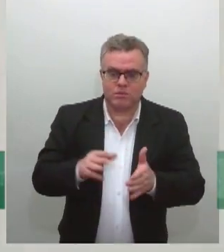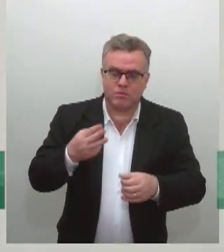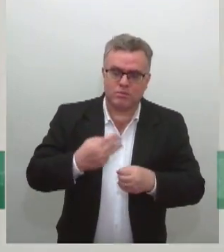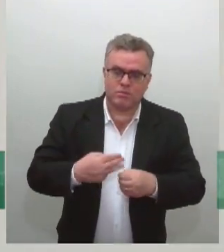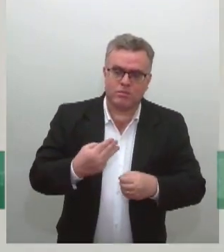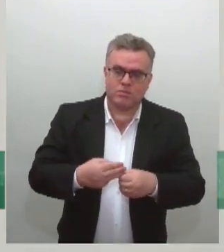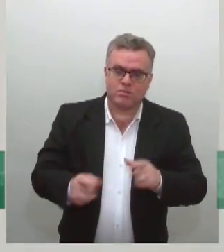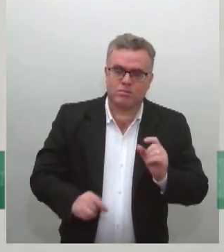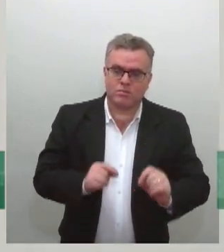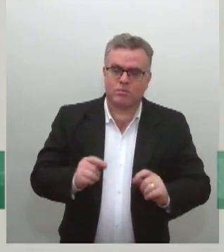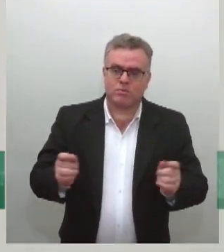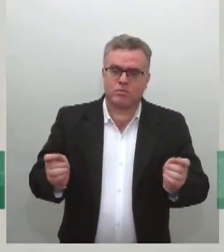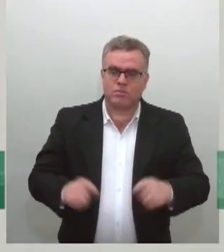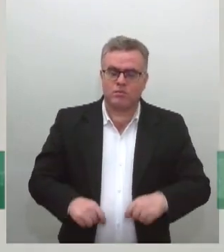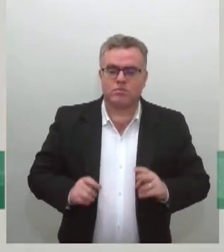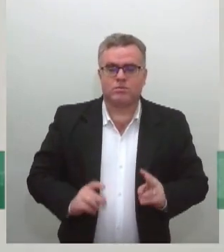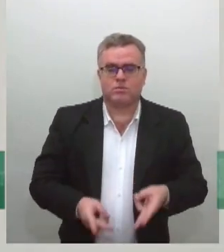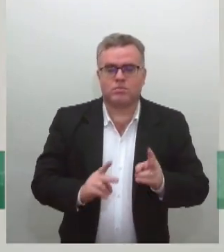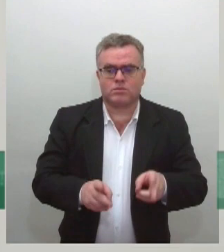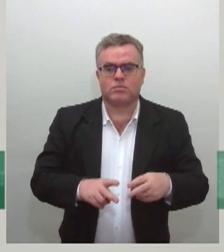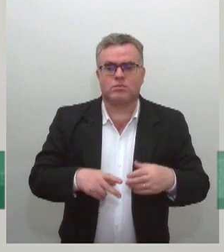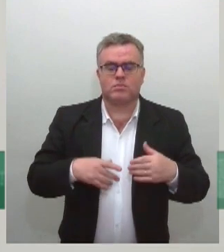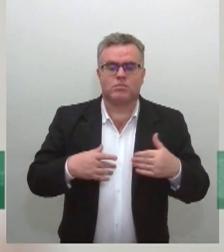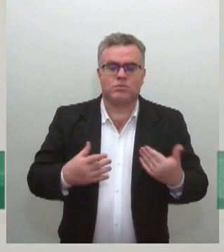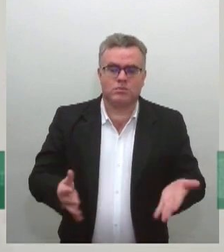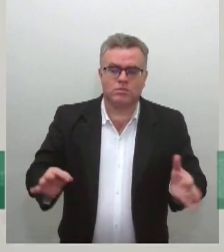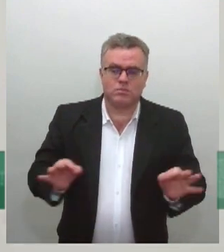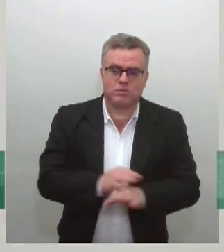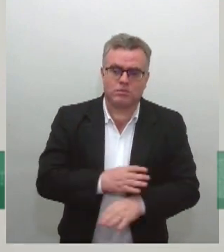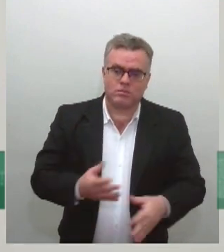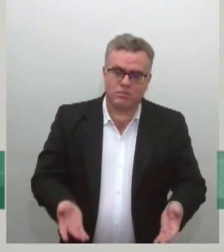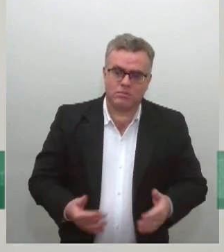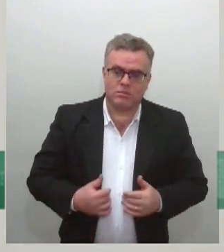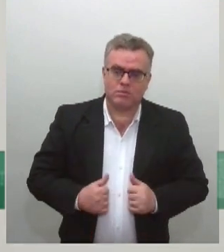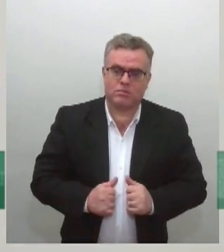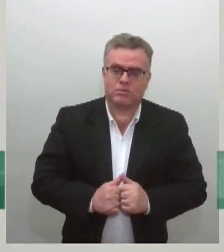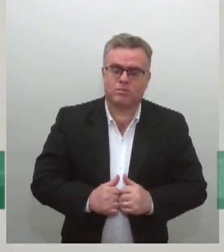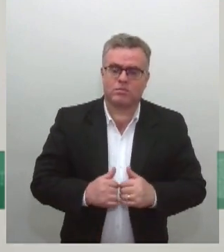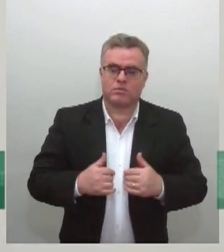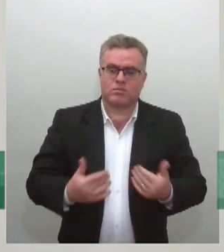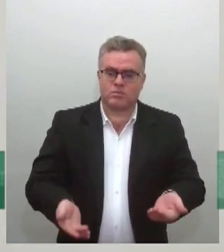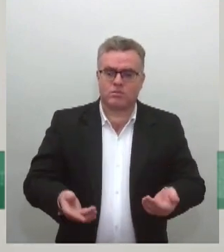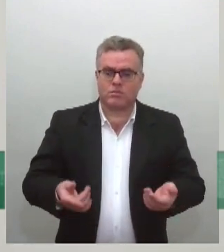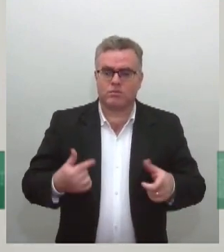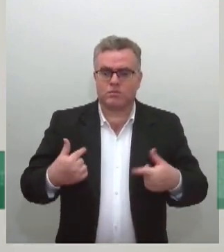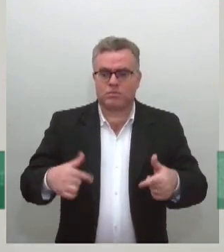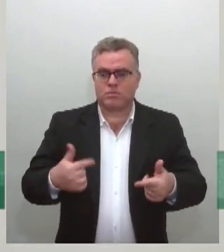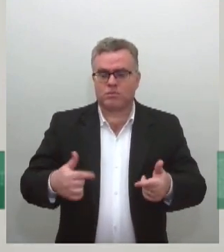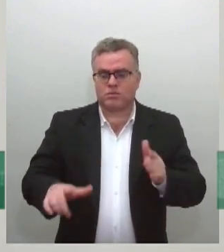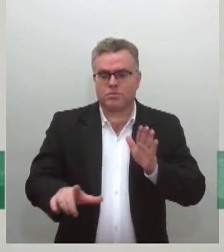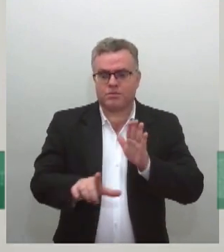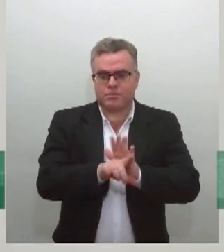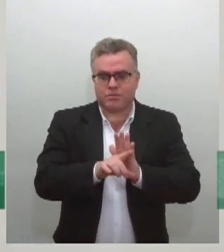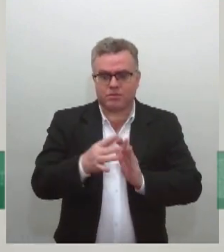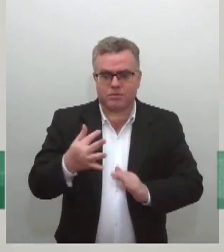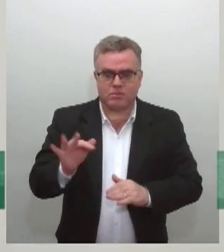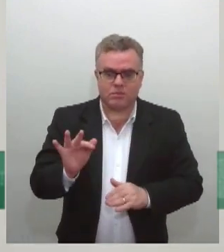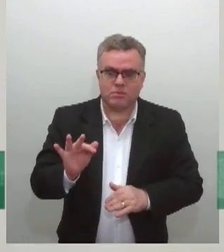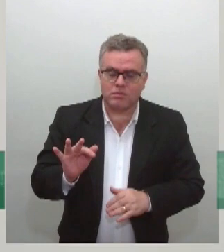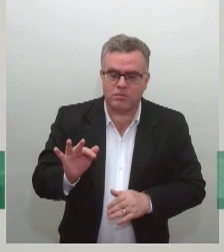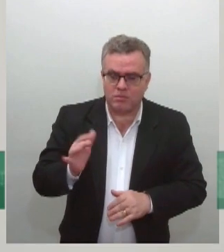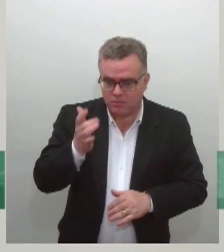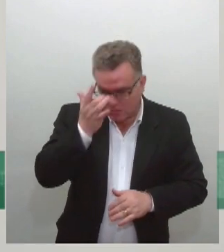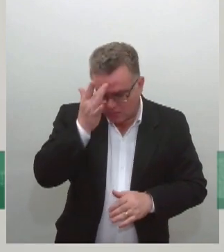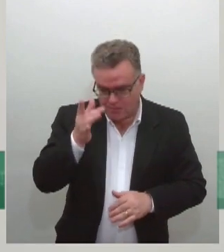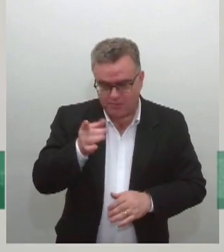como também o governo do estado. Operacionalizar uma lei federal não é simples, né? Principalmente pensando a